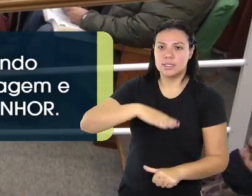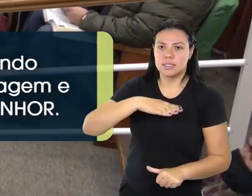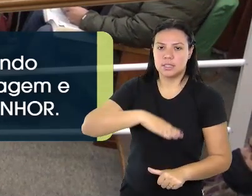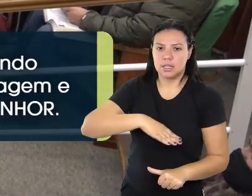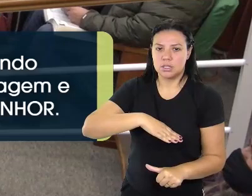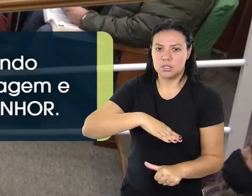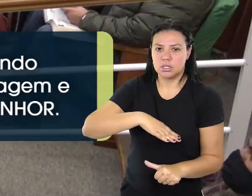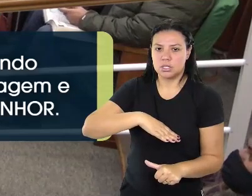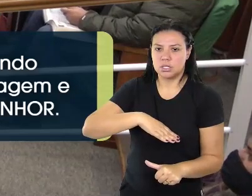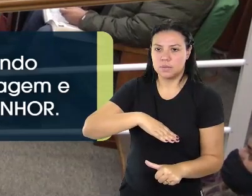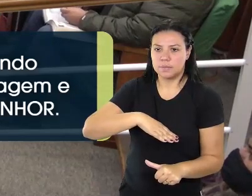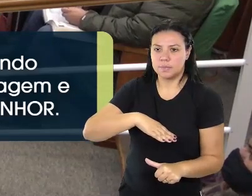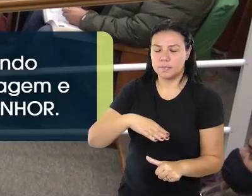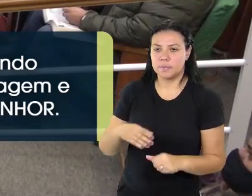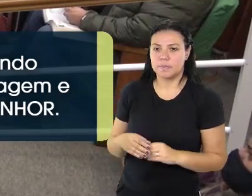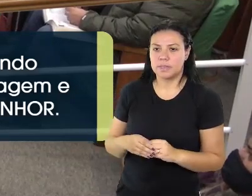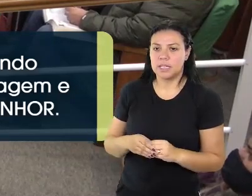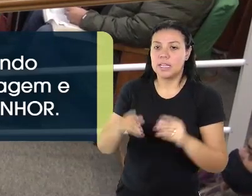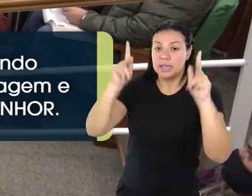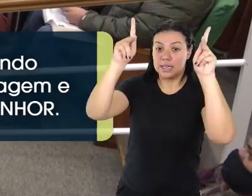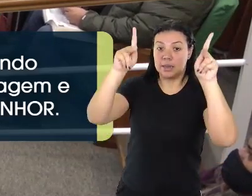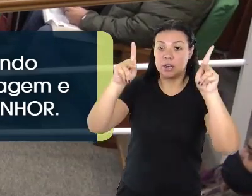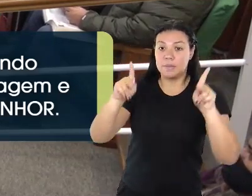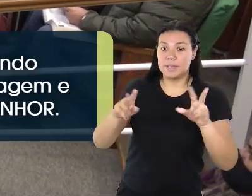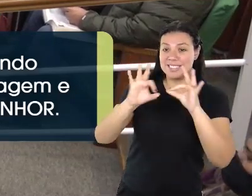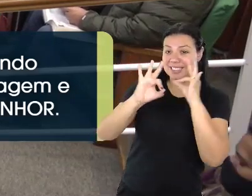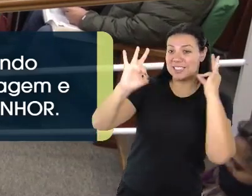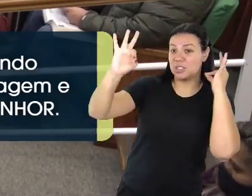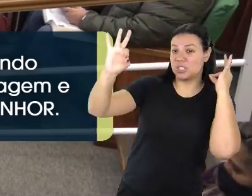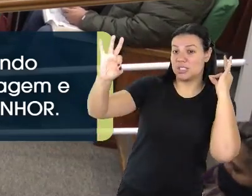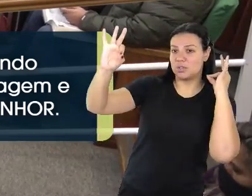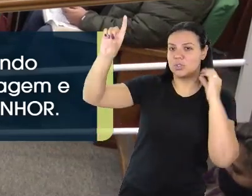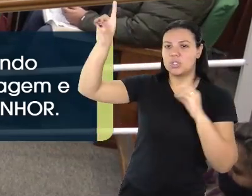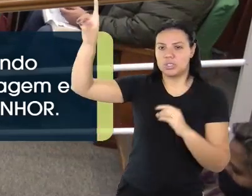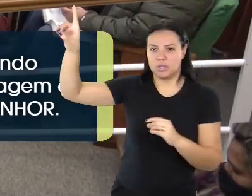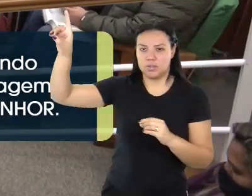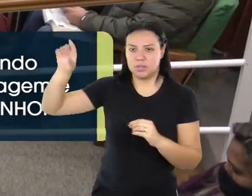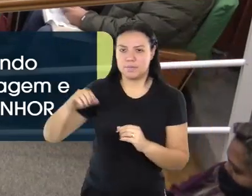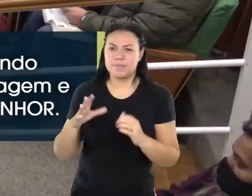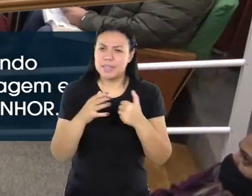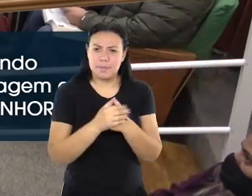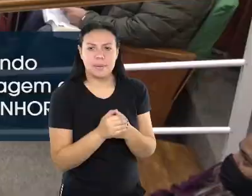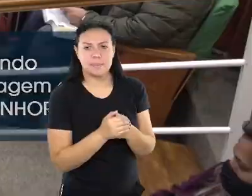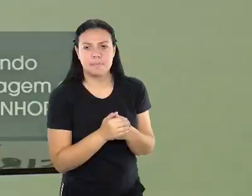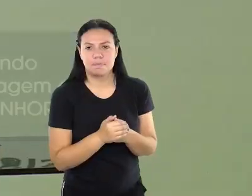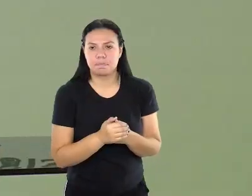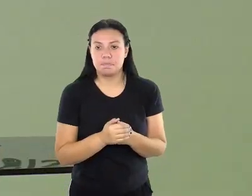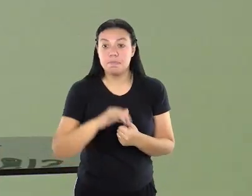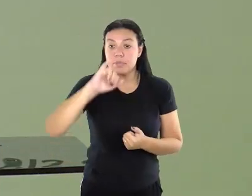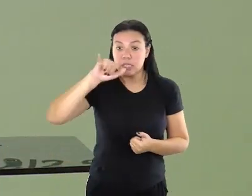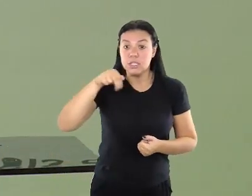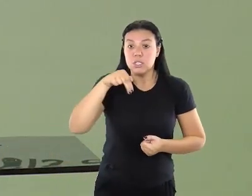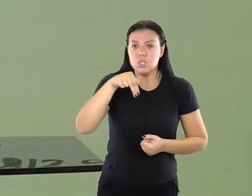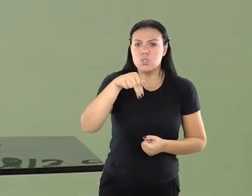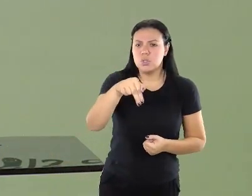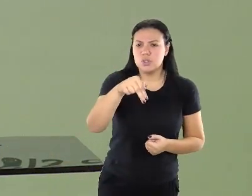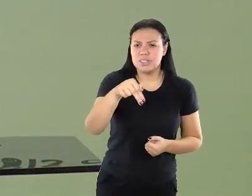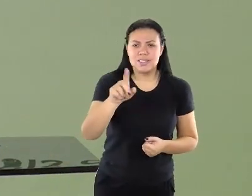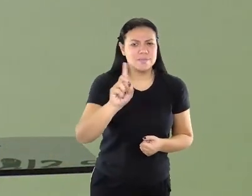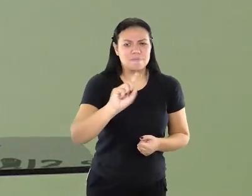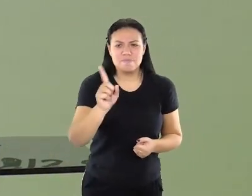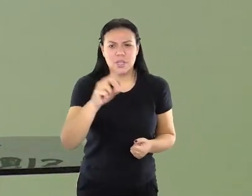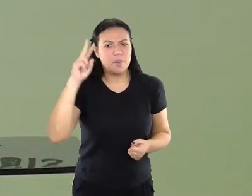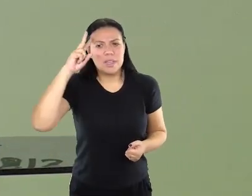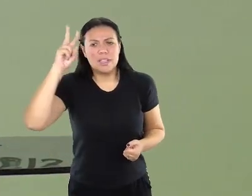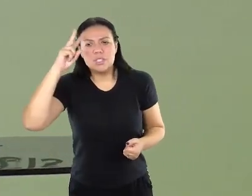para longe da presença do Senhor. Amém. O livro de Jonas não é a história